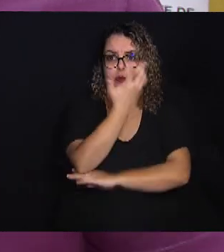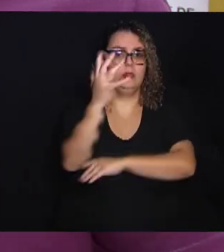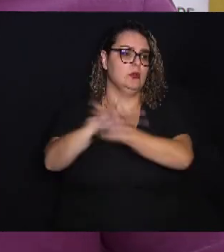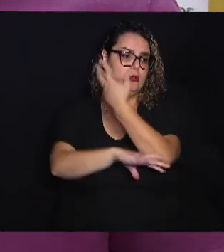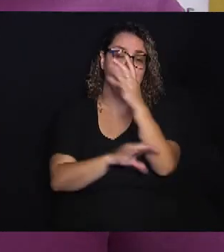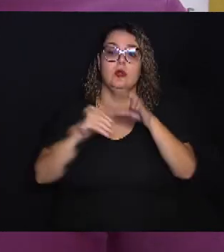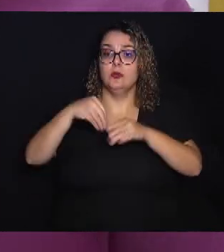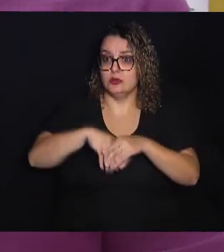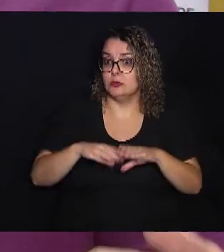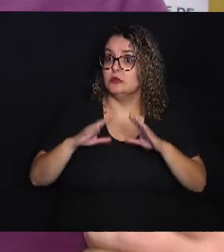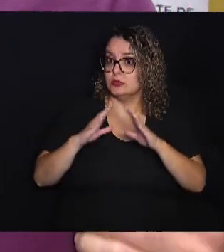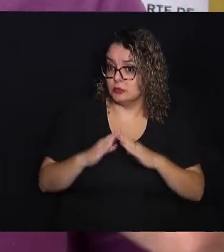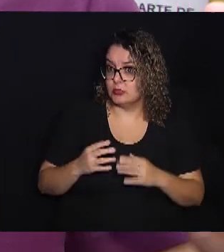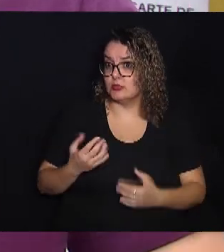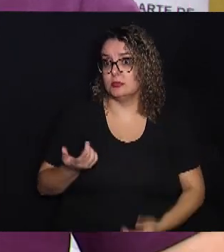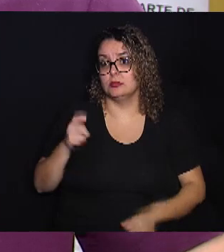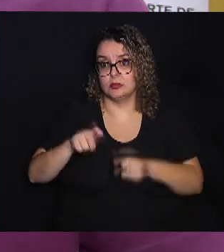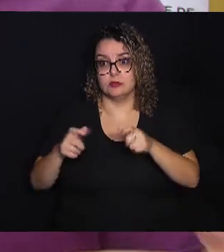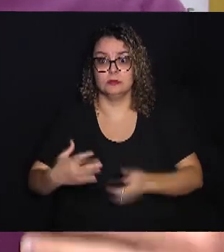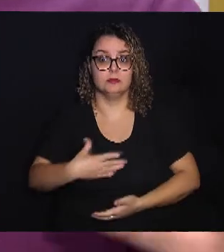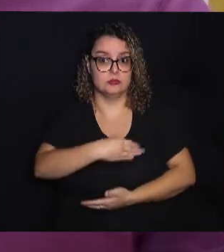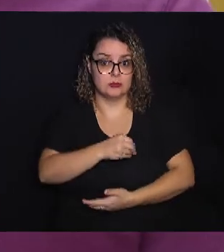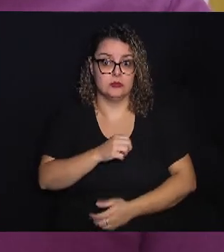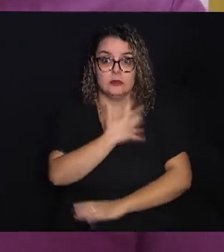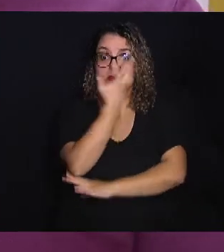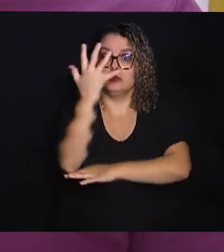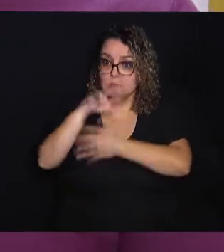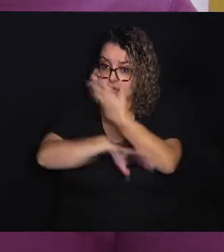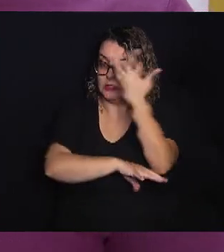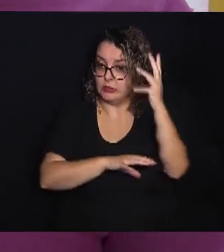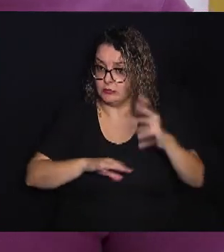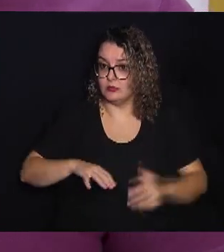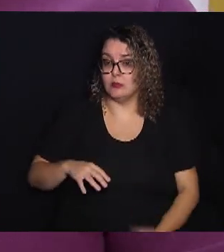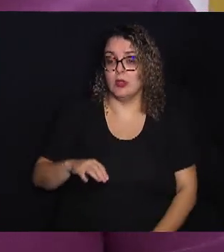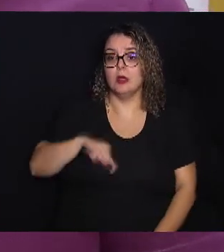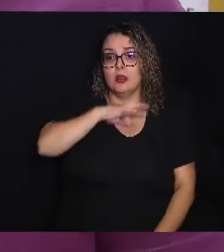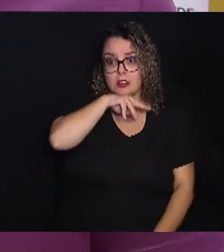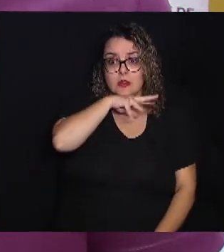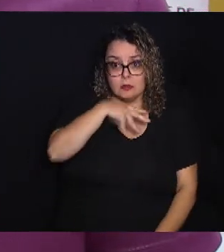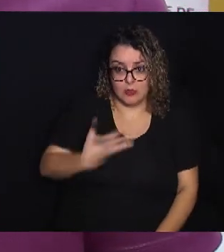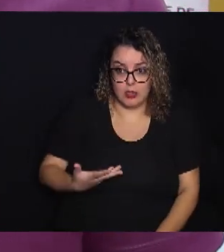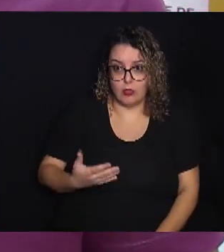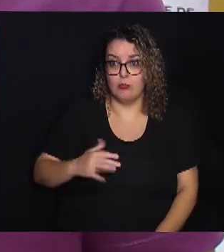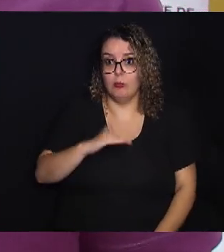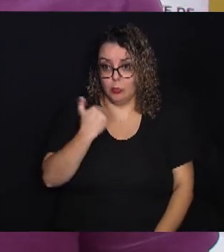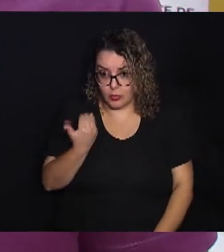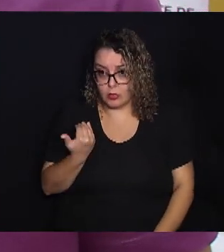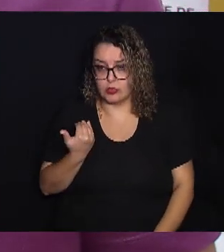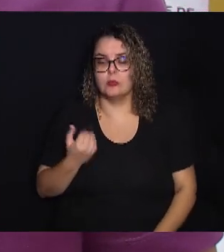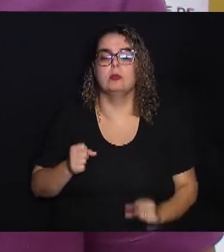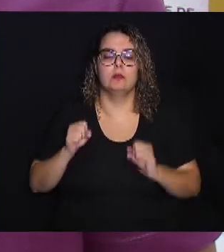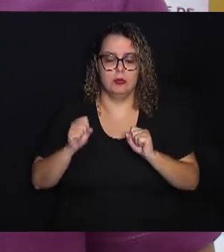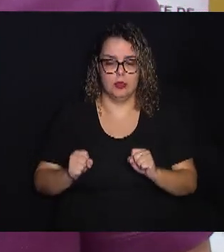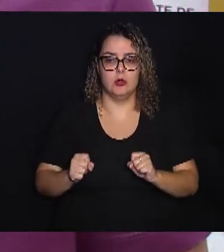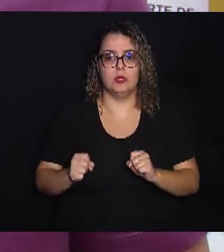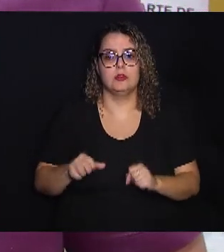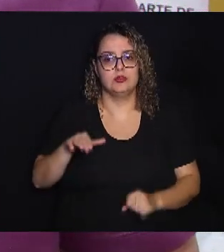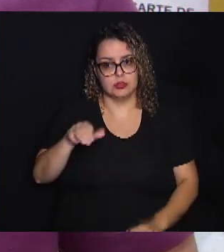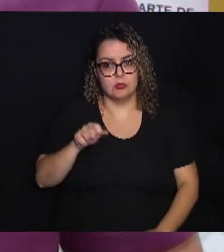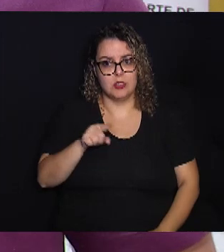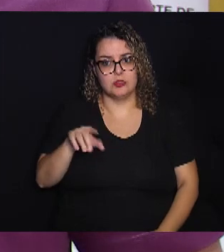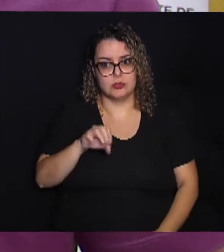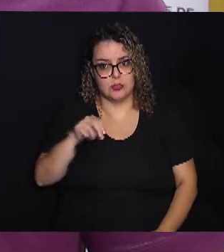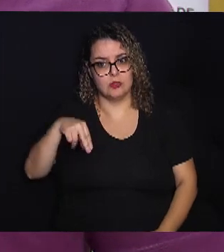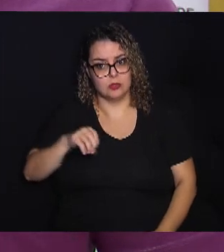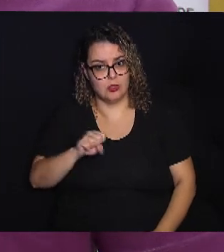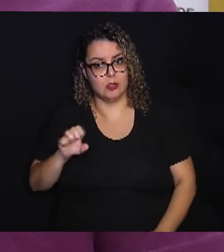seja numa via pública, seja num parque, seja dentro da residência da pessoa, algum mamífero silvestre morto, pode comunicar a